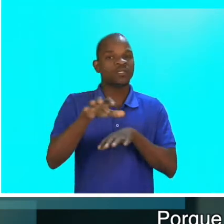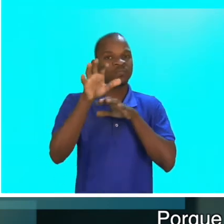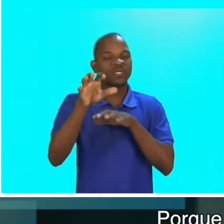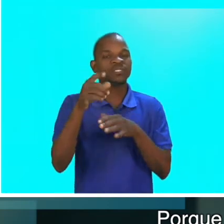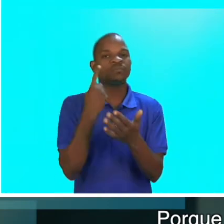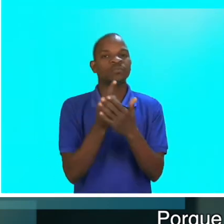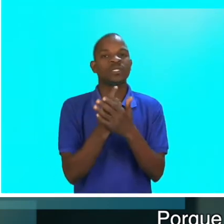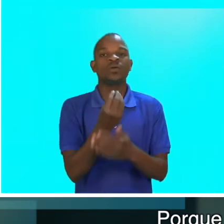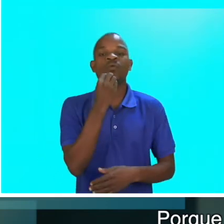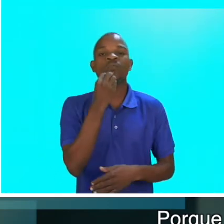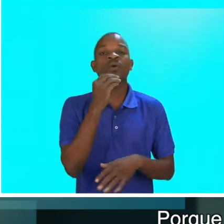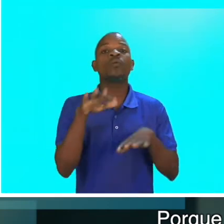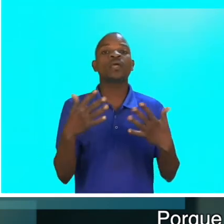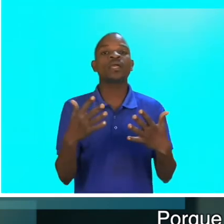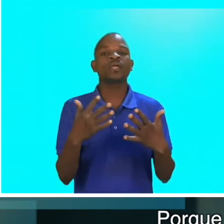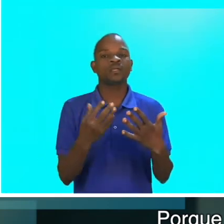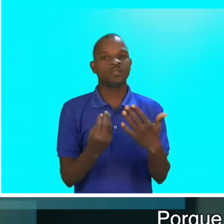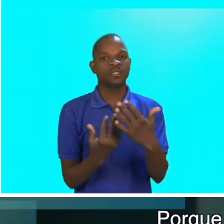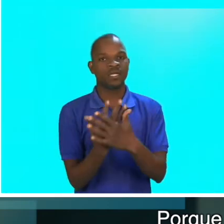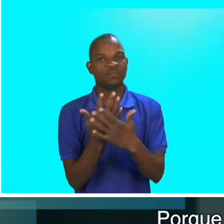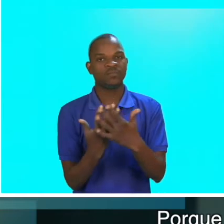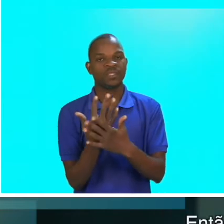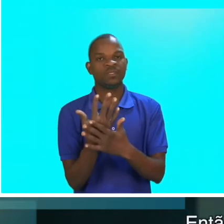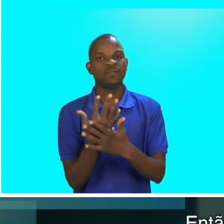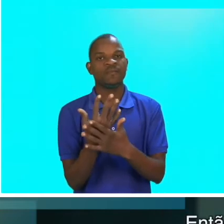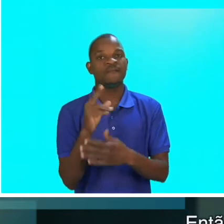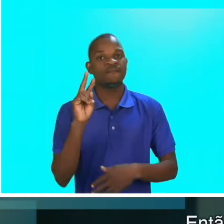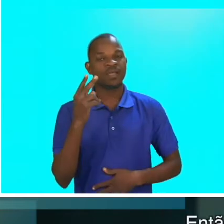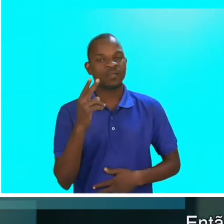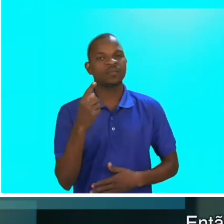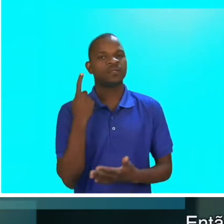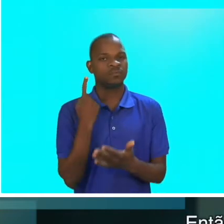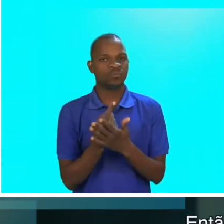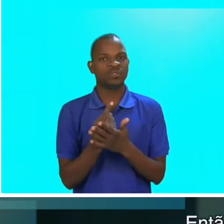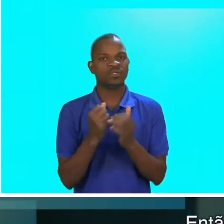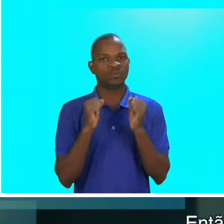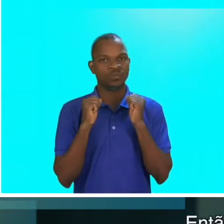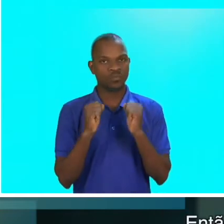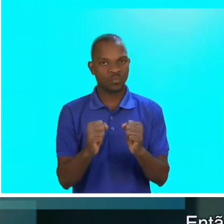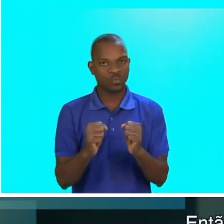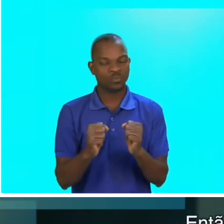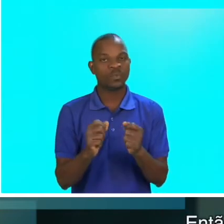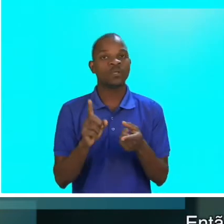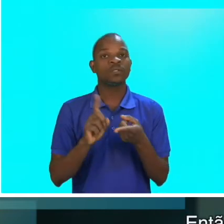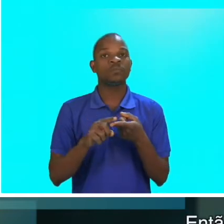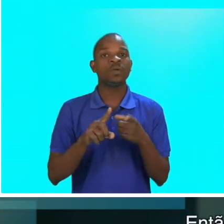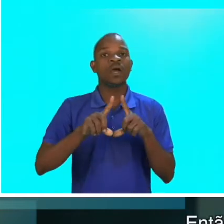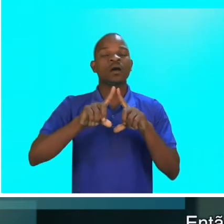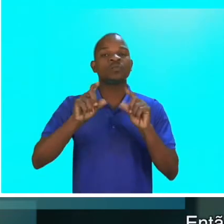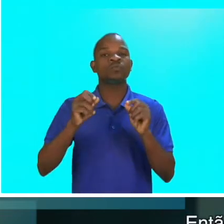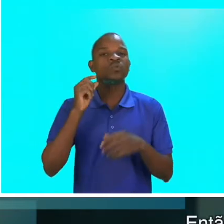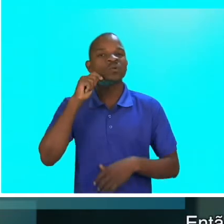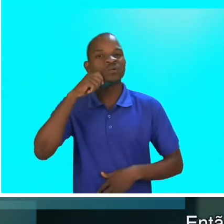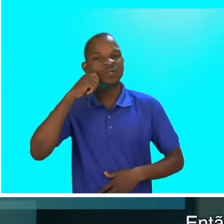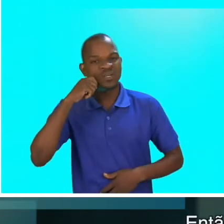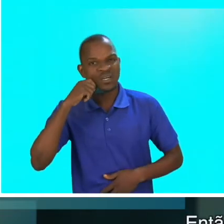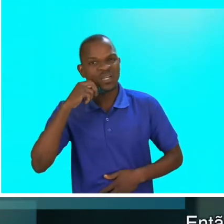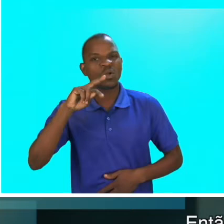iriam comer o quê? Iriam comer todo o capim verde. Então, assim que seja. Então, essa parte de carne